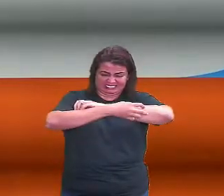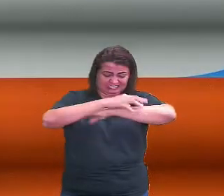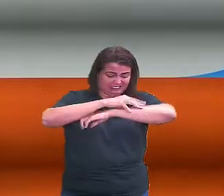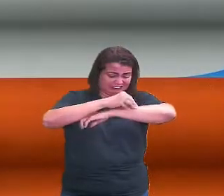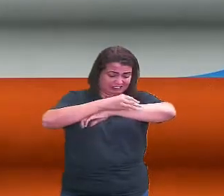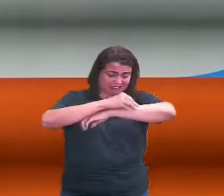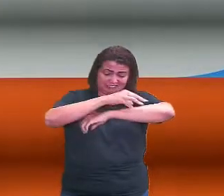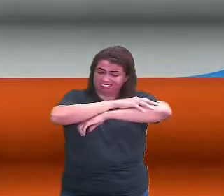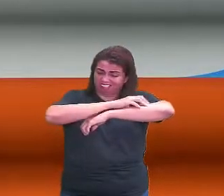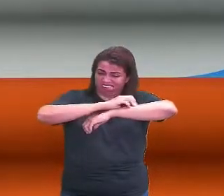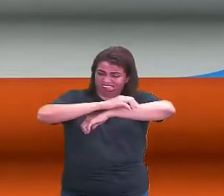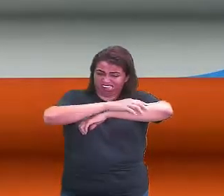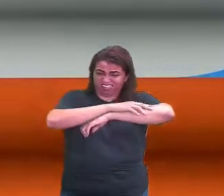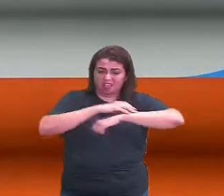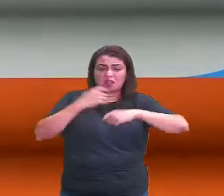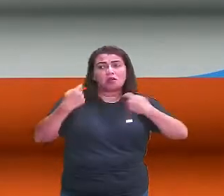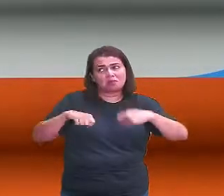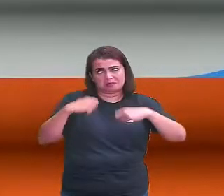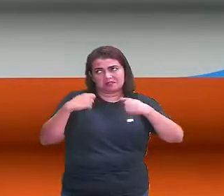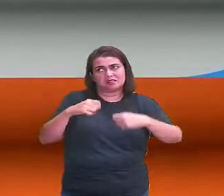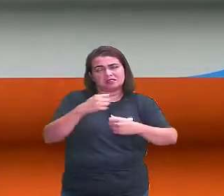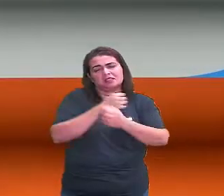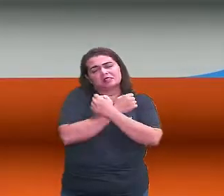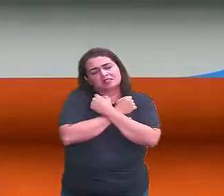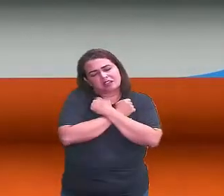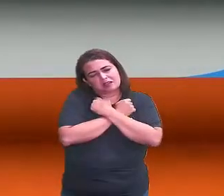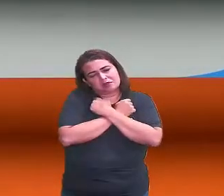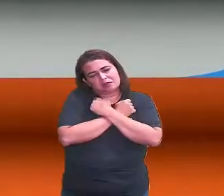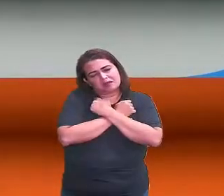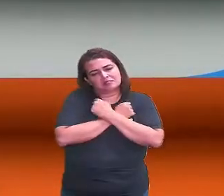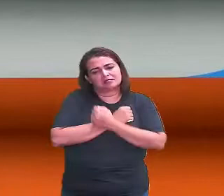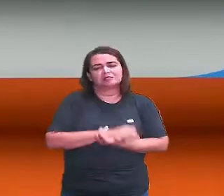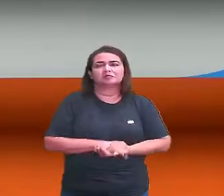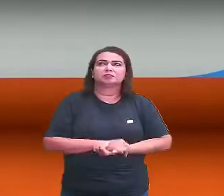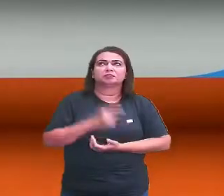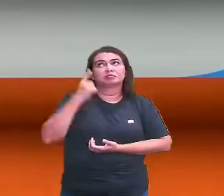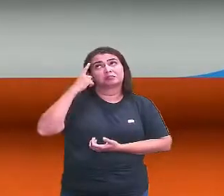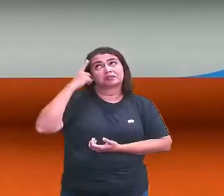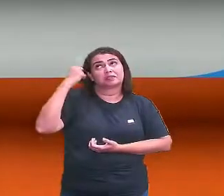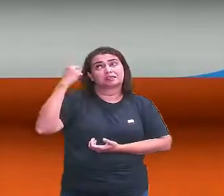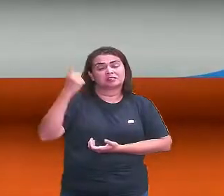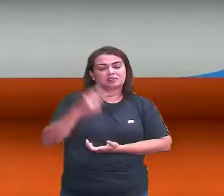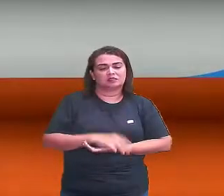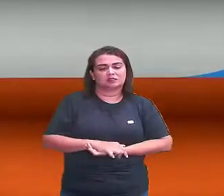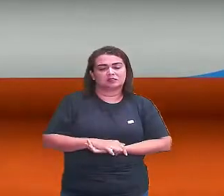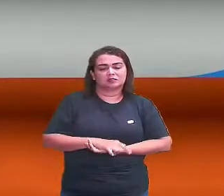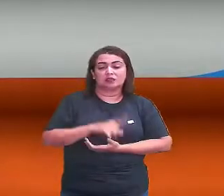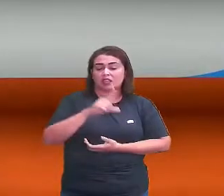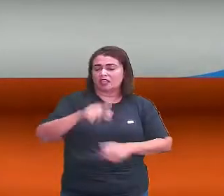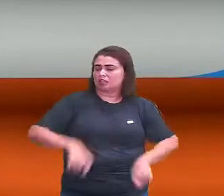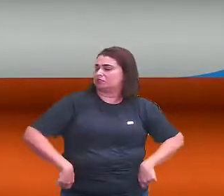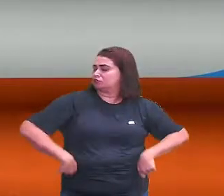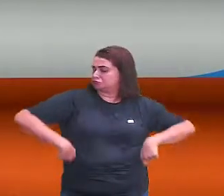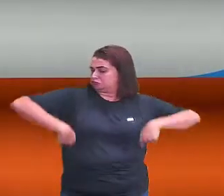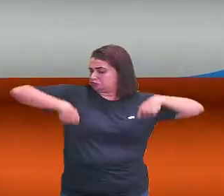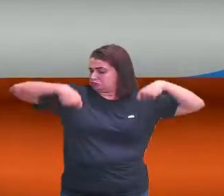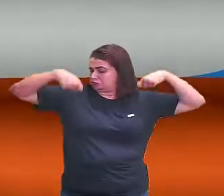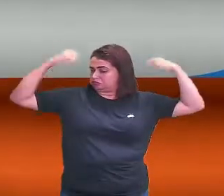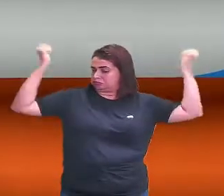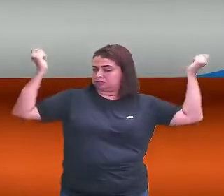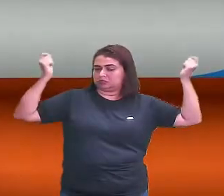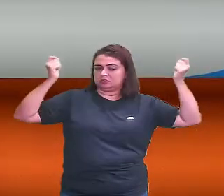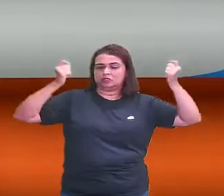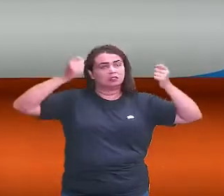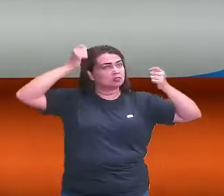né? Preciso de um abraço, disse Douglas. Então ele tirou o pijama,